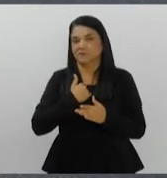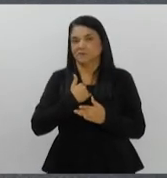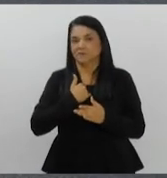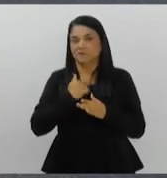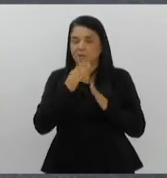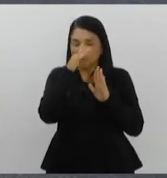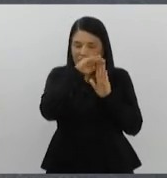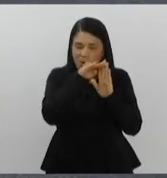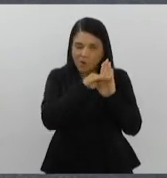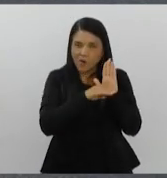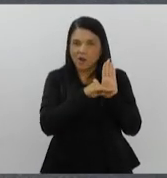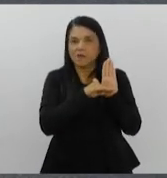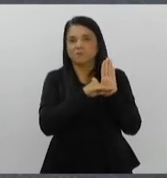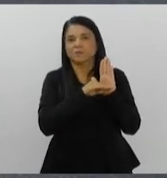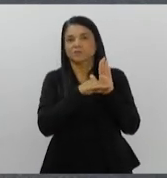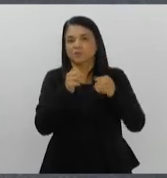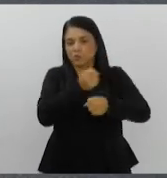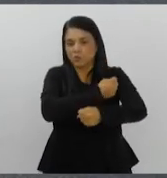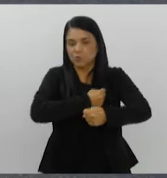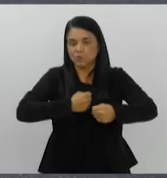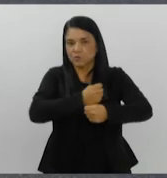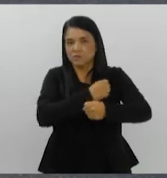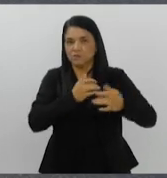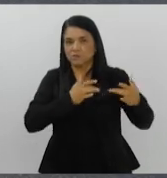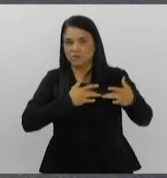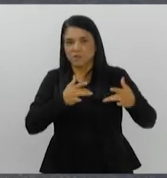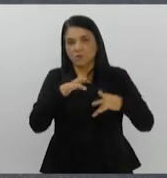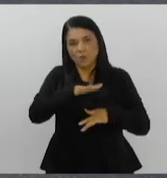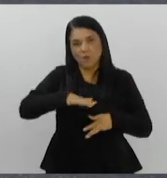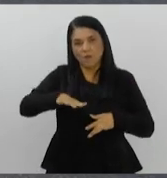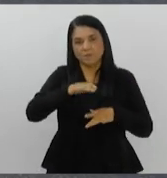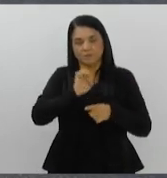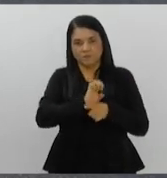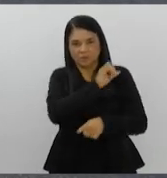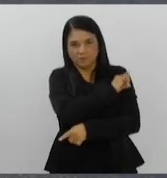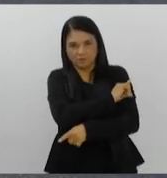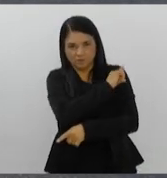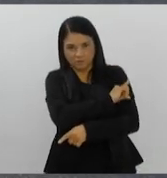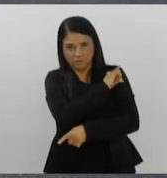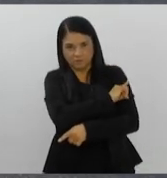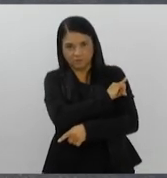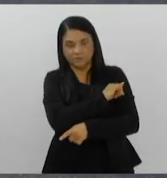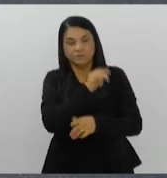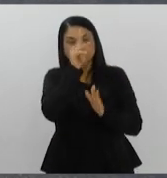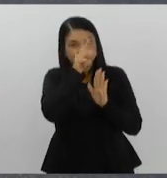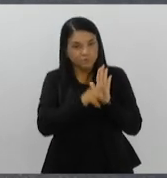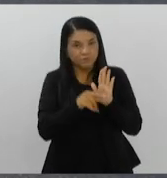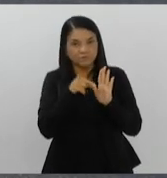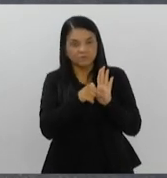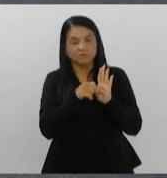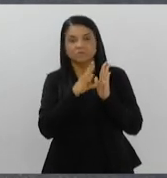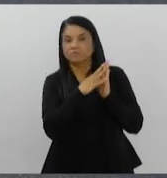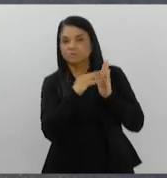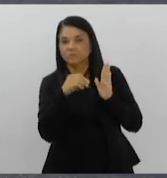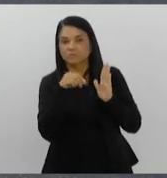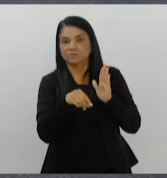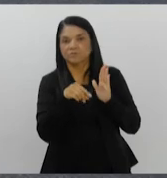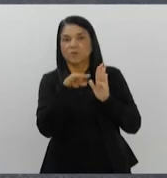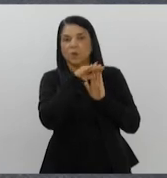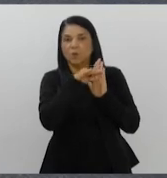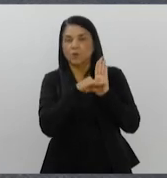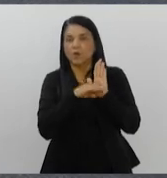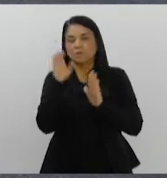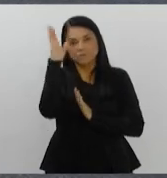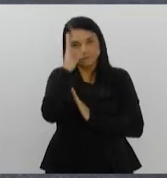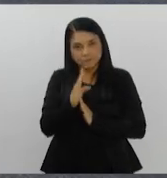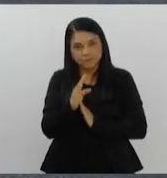um programa de cozinhas solidárias no âmbito do Estado do Rio de Janeiro. Esse é um projeto que espelha o Programa